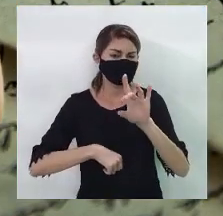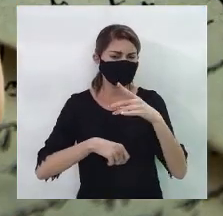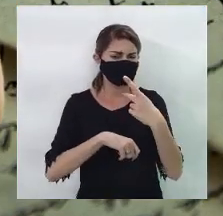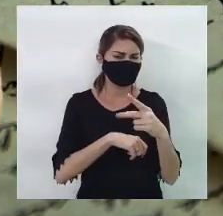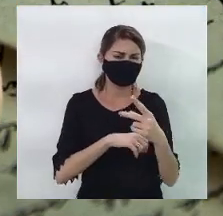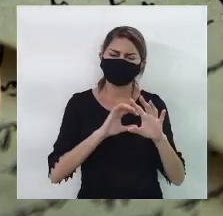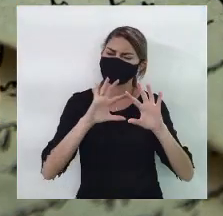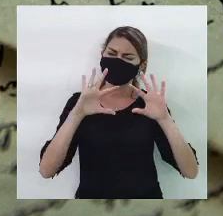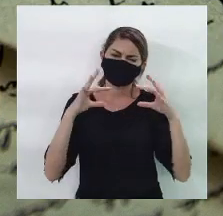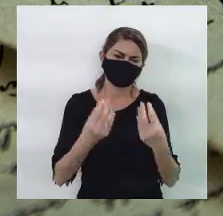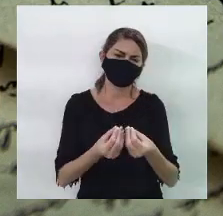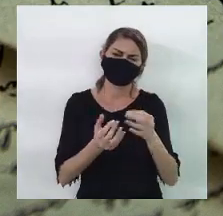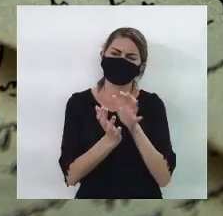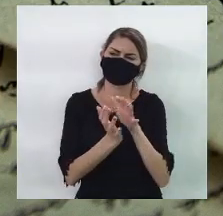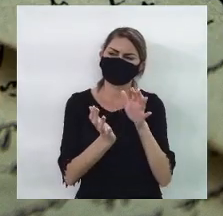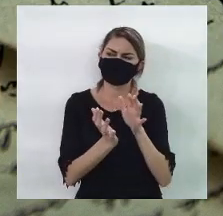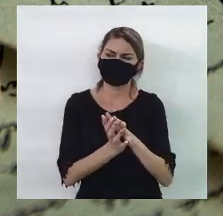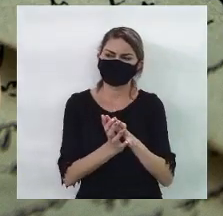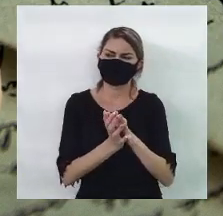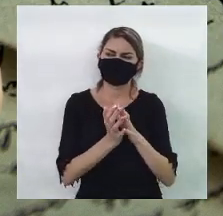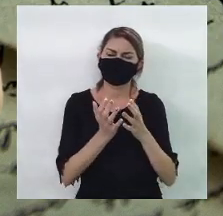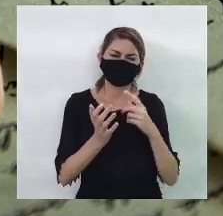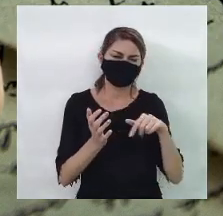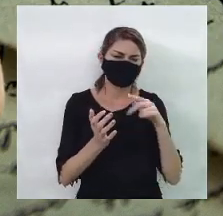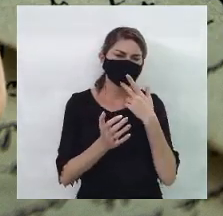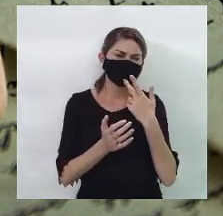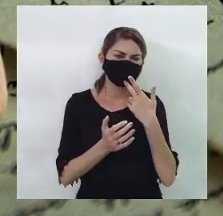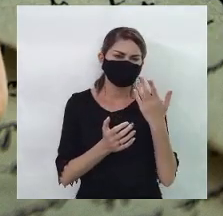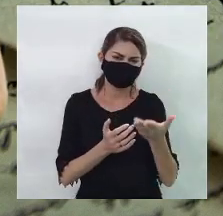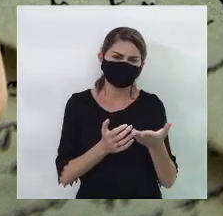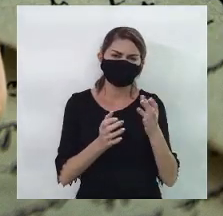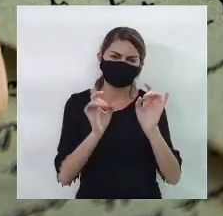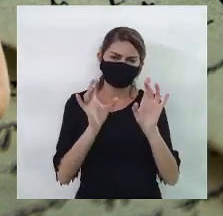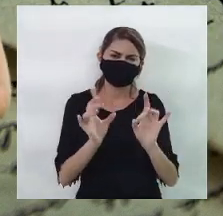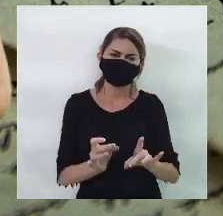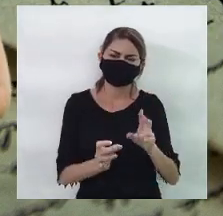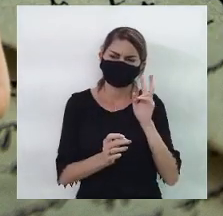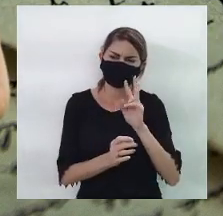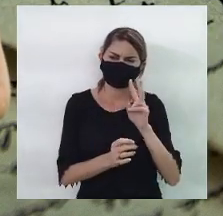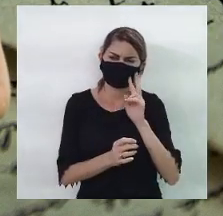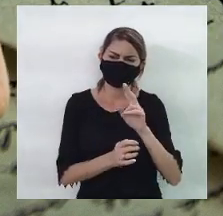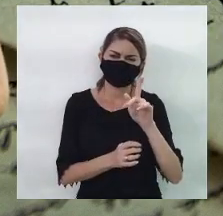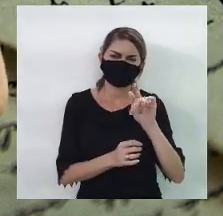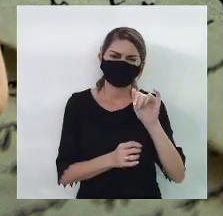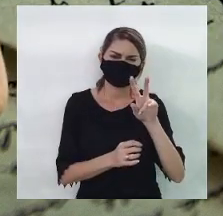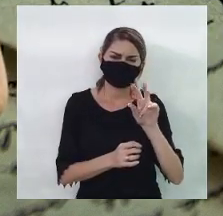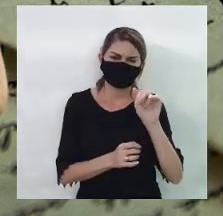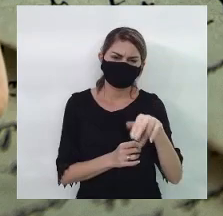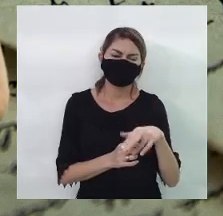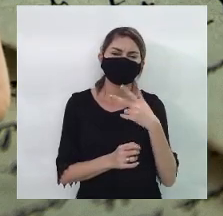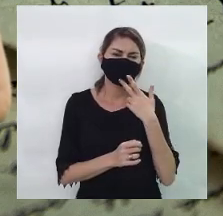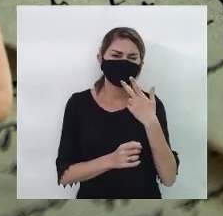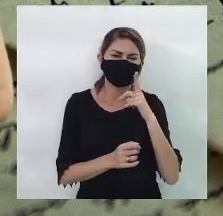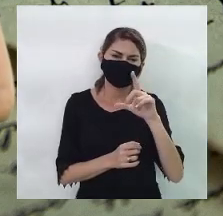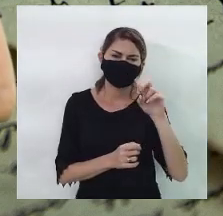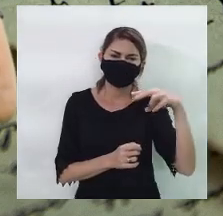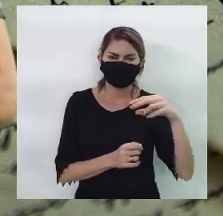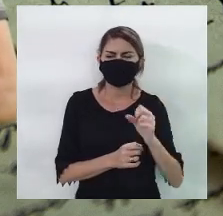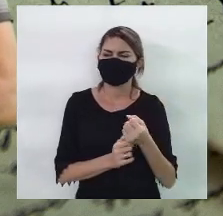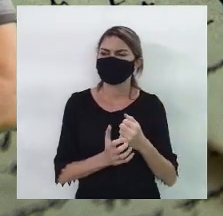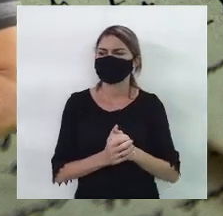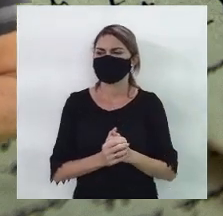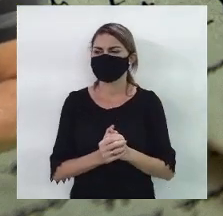mas como todos os outros pernambucanos, como nós falamos aqui, em especial, lembrar do Gilvan, né? O senhor falou Gilvan Lemos.